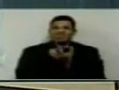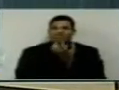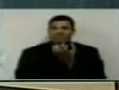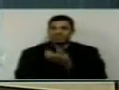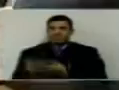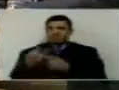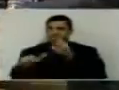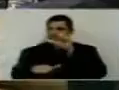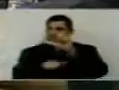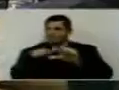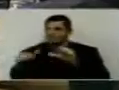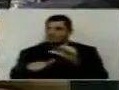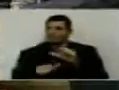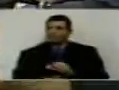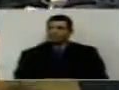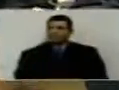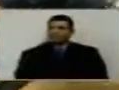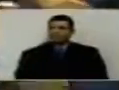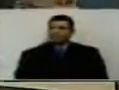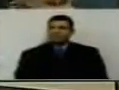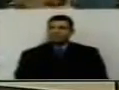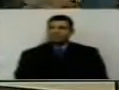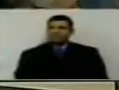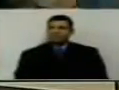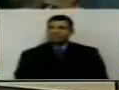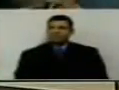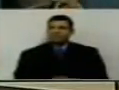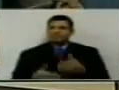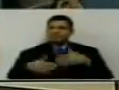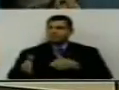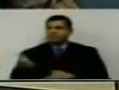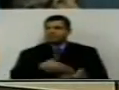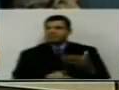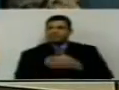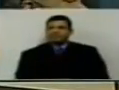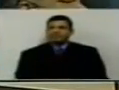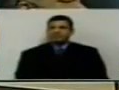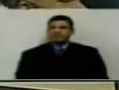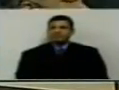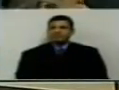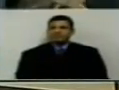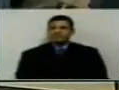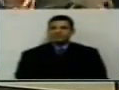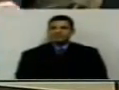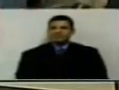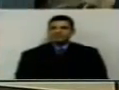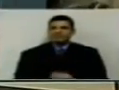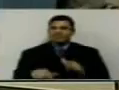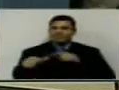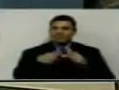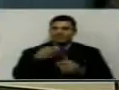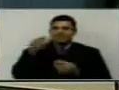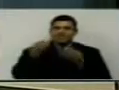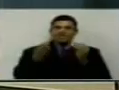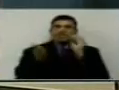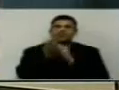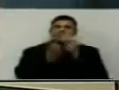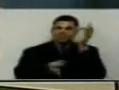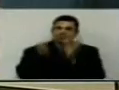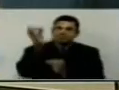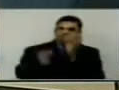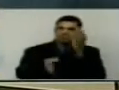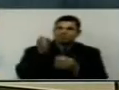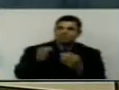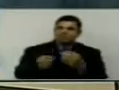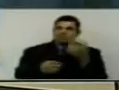transforma a sua indignação com as coisas do mundo, a sua indignação com a injustiça,